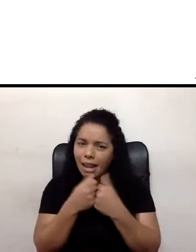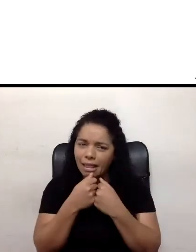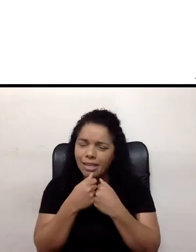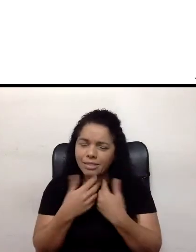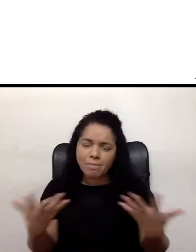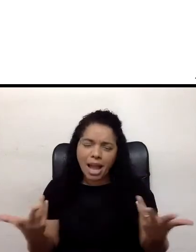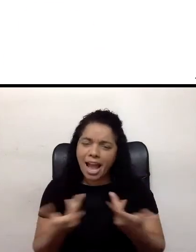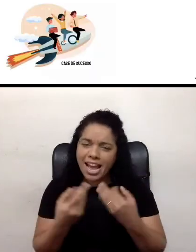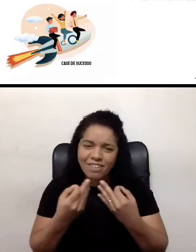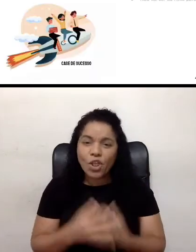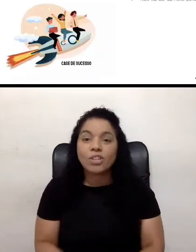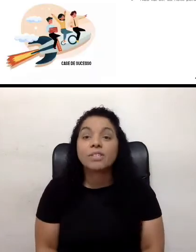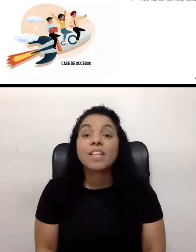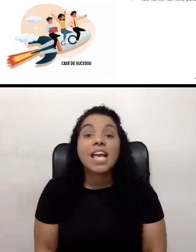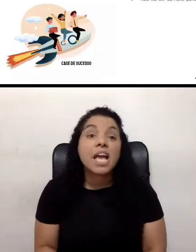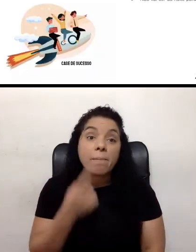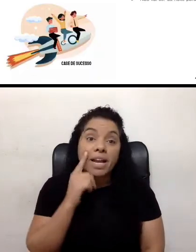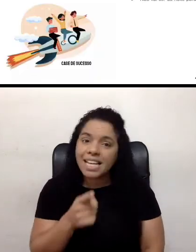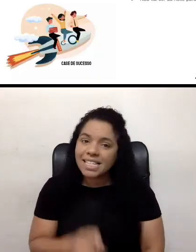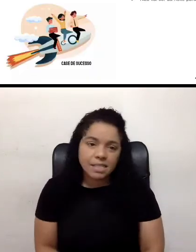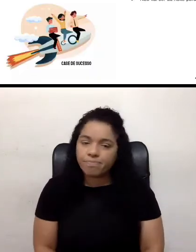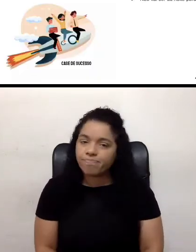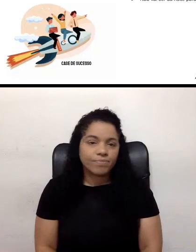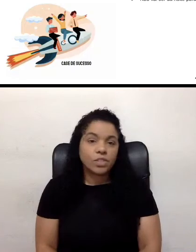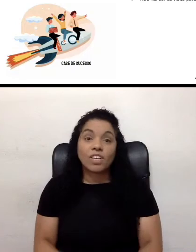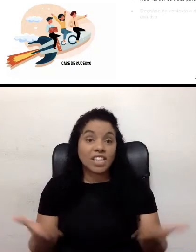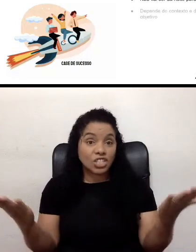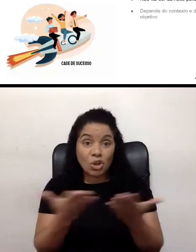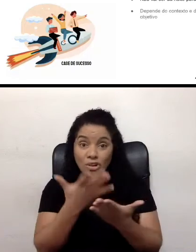maravilhoso. Mas é assim, não vai ser da noite para o dia.